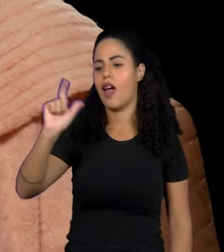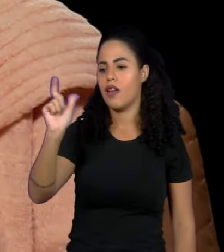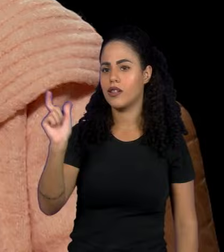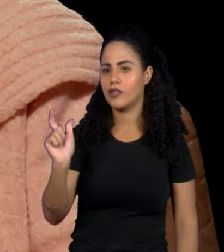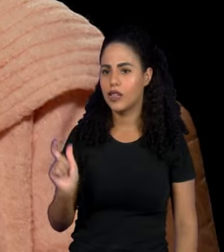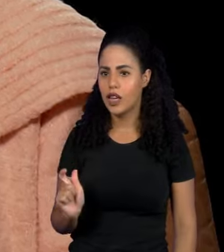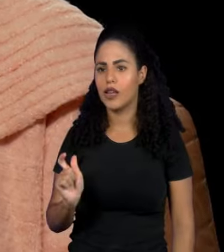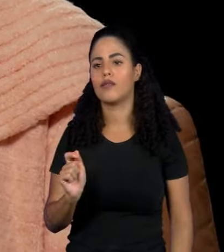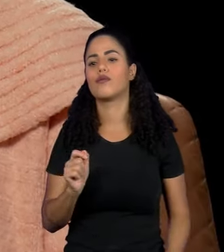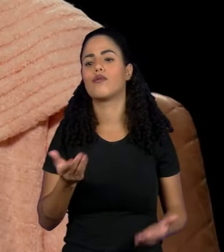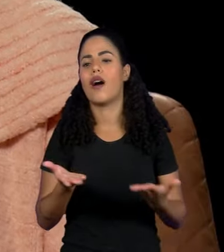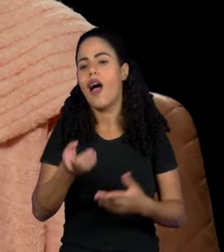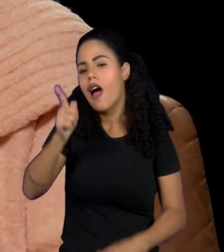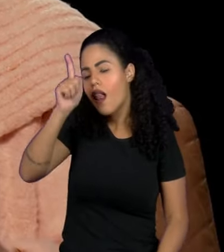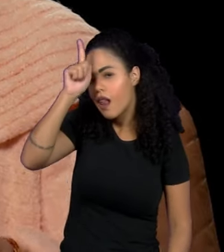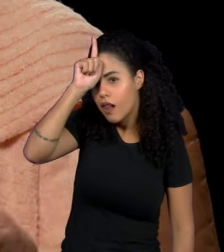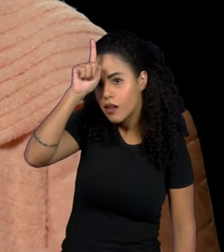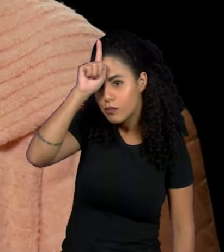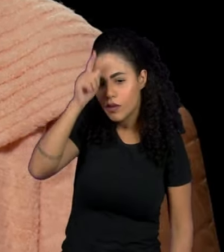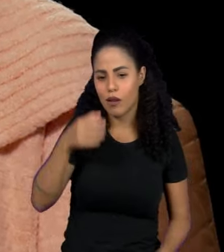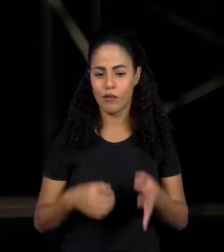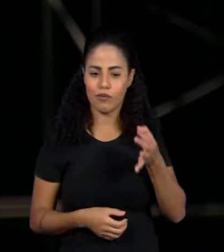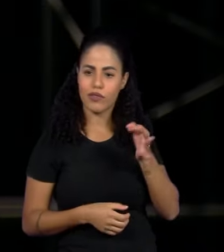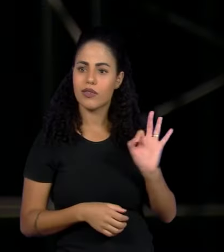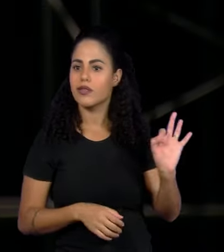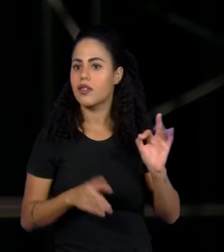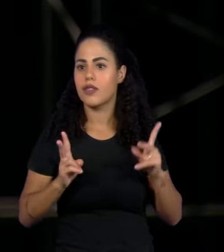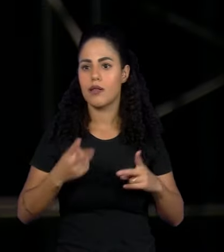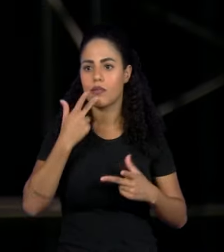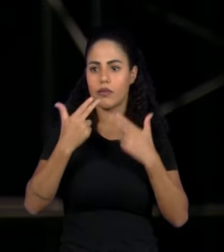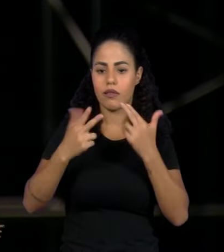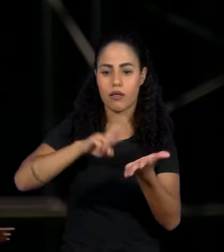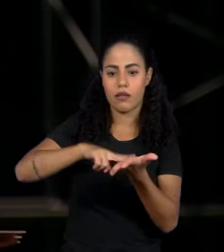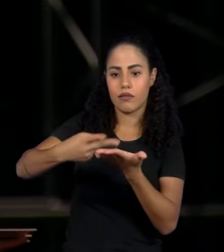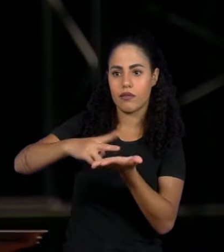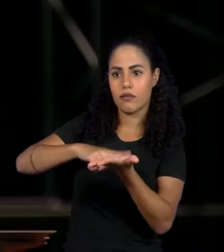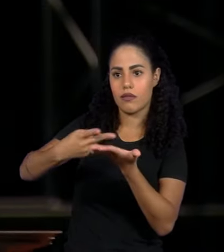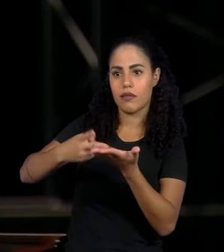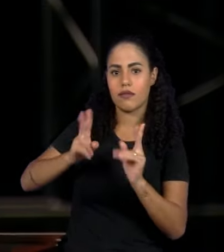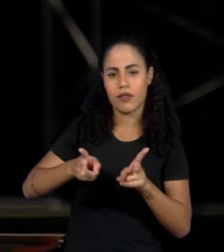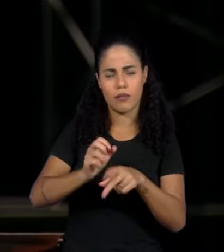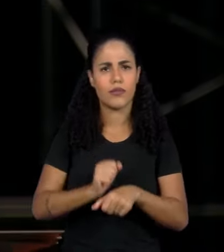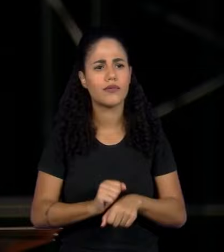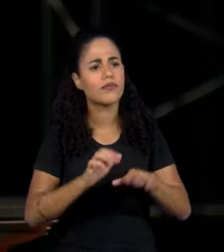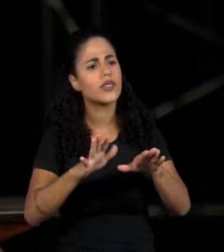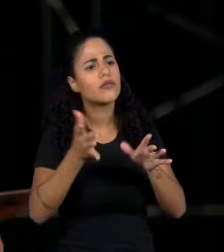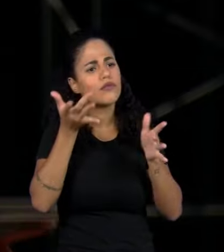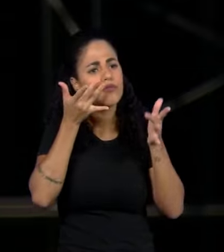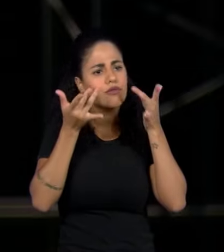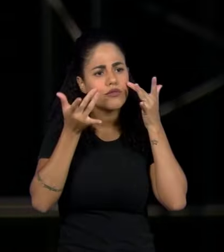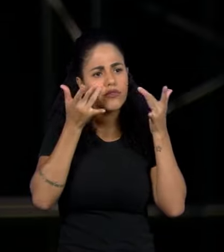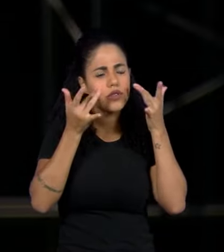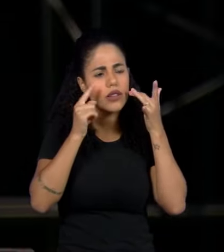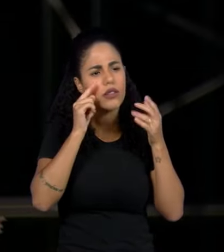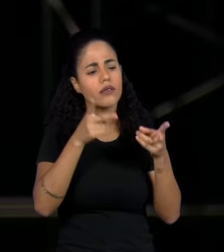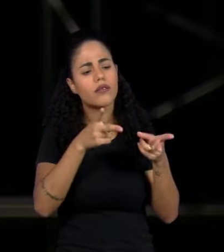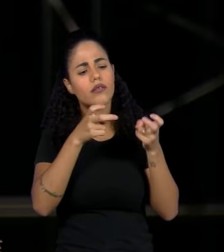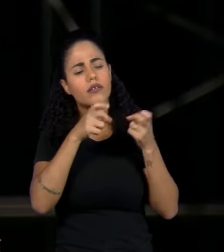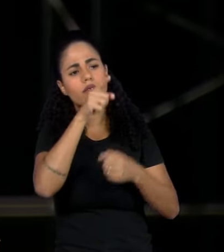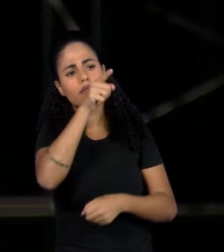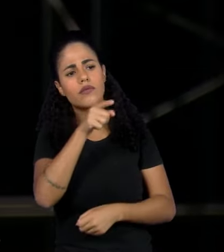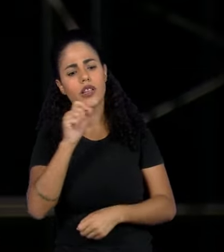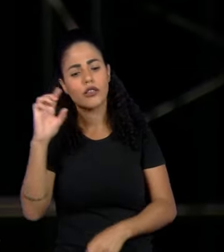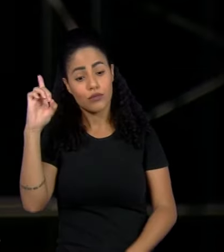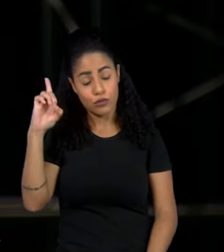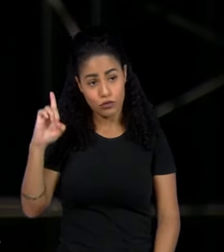para o público. Eu fazia essa intérprete. Agora, vamos falar um pouquinho de teatro, mas antes eu queria mencionar o seguinte, eu tenho a impressão que o grande